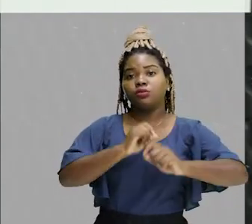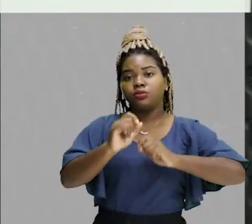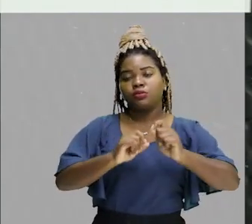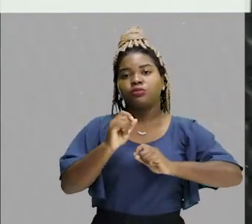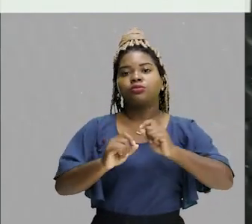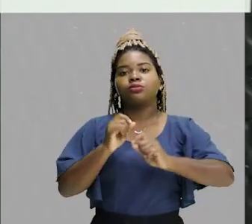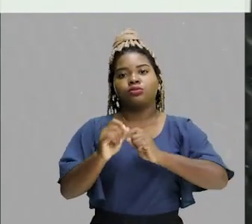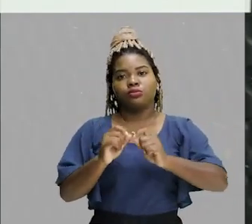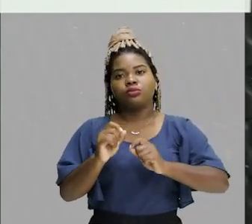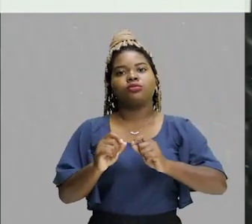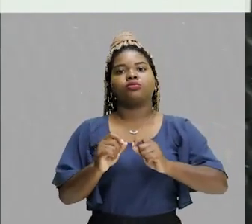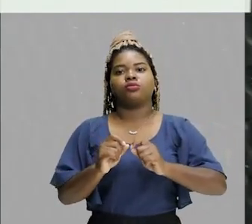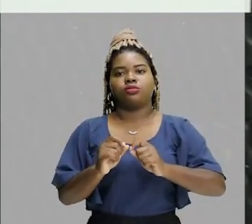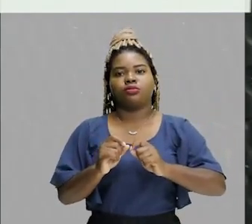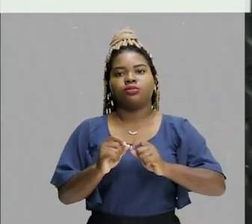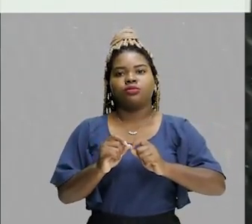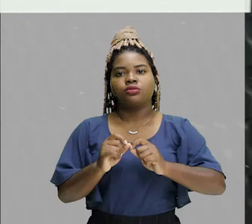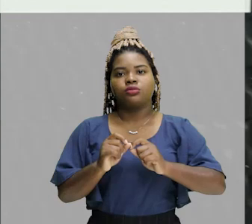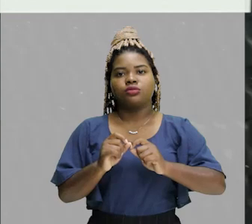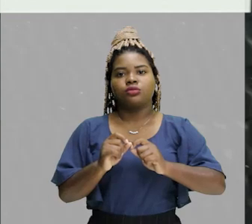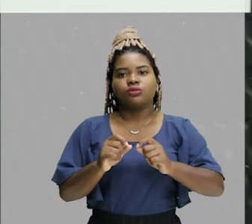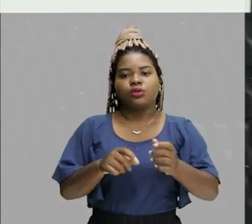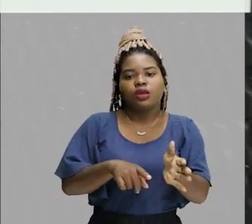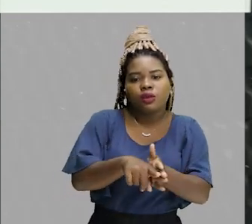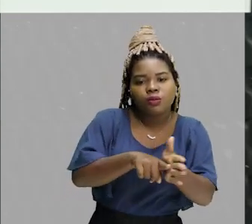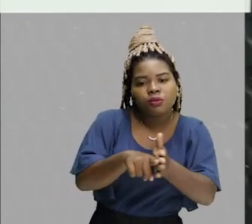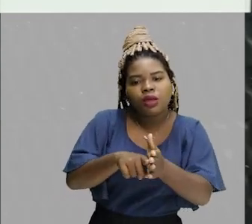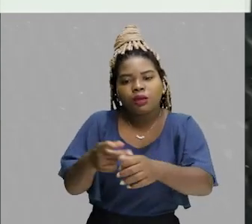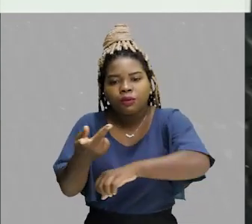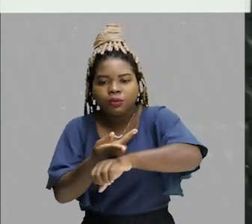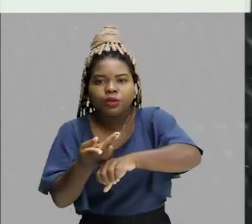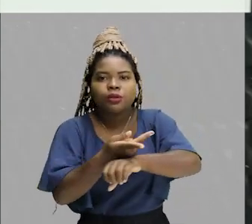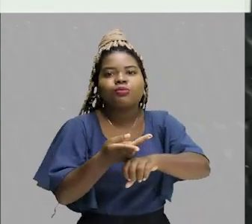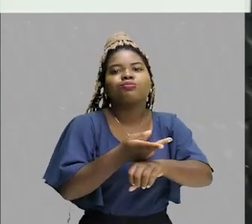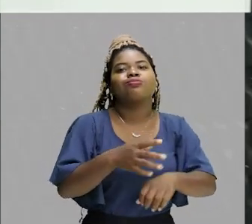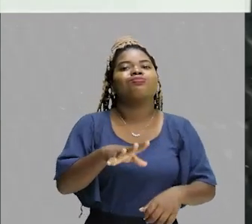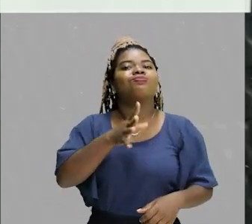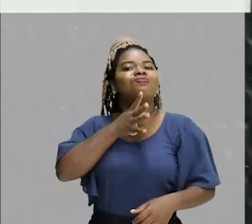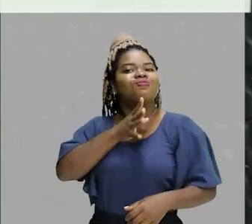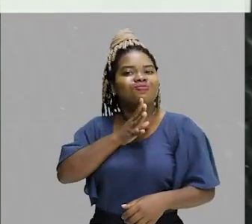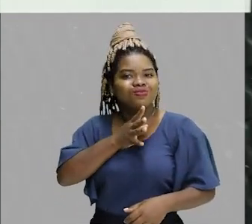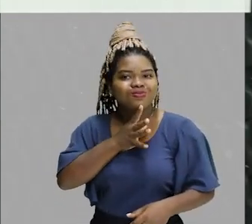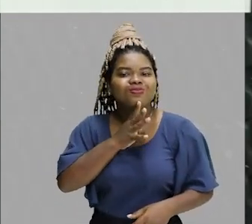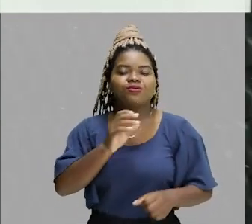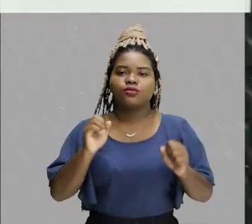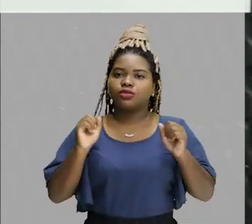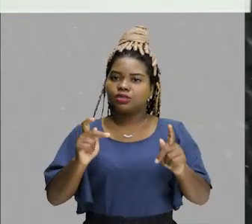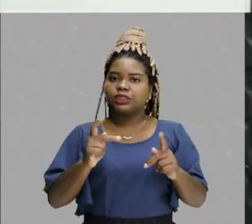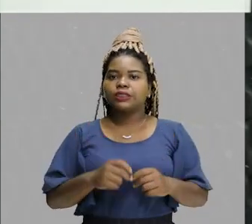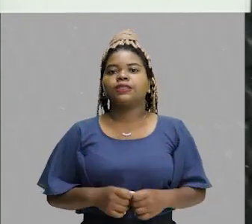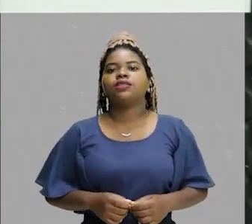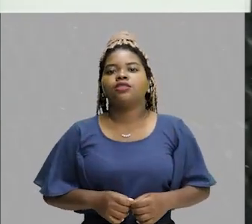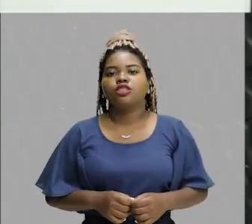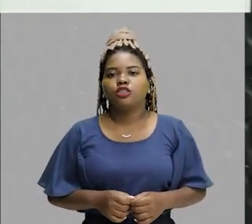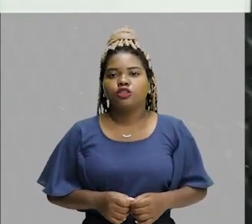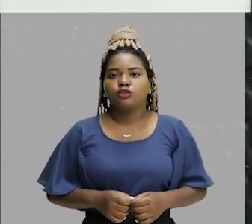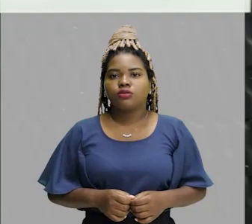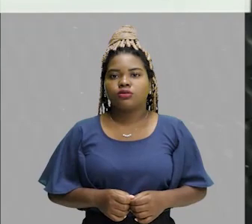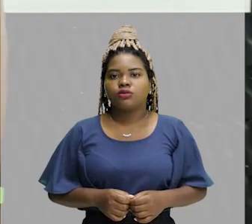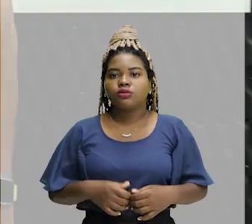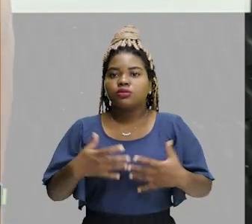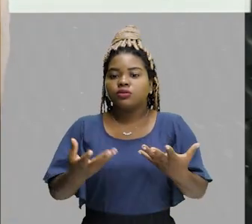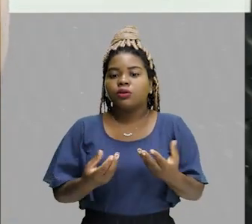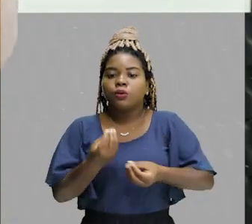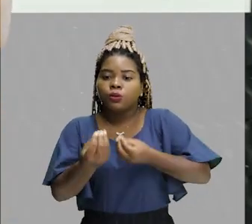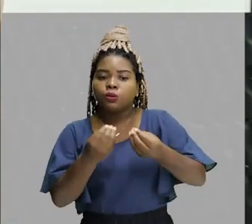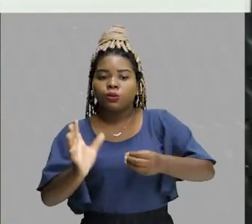método, um caminho, e quanto mais seguro este caminho, melhor, mais confiável, ou então vamos usar uma palavra